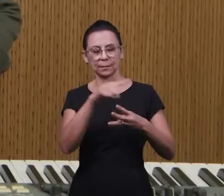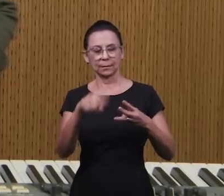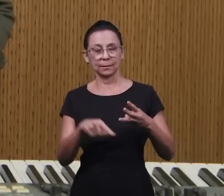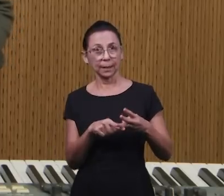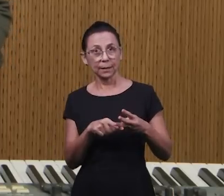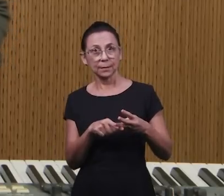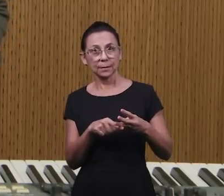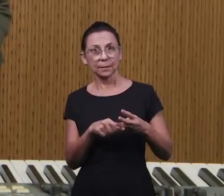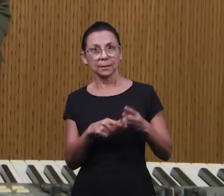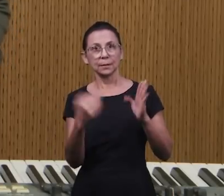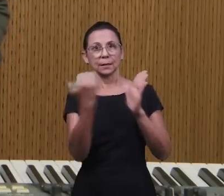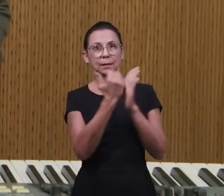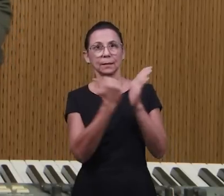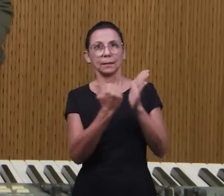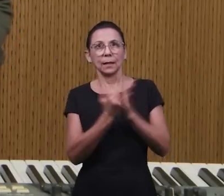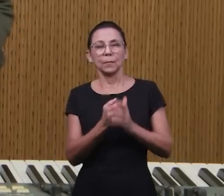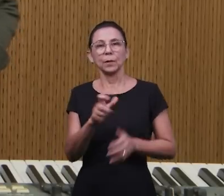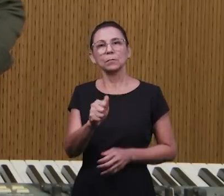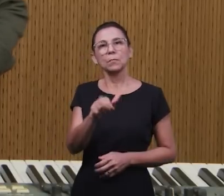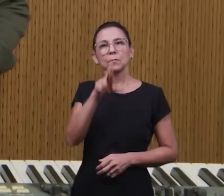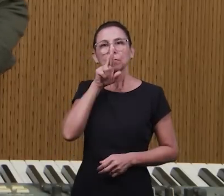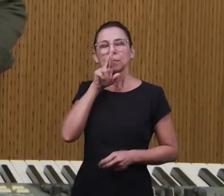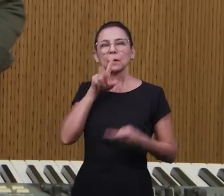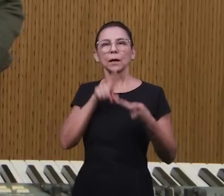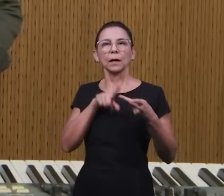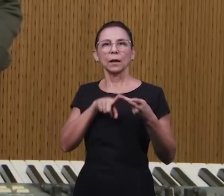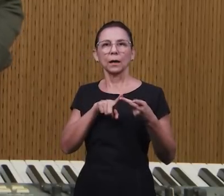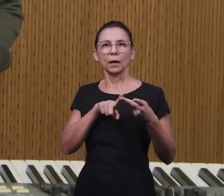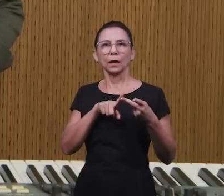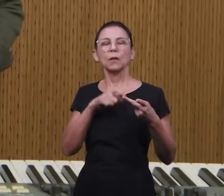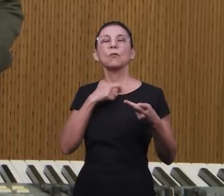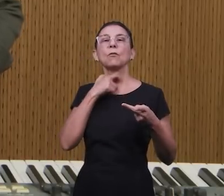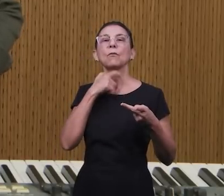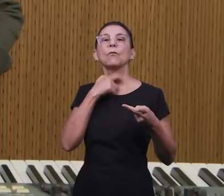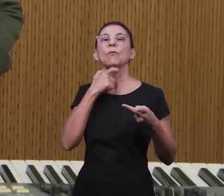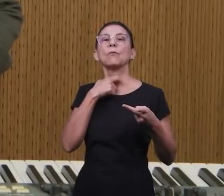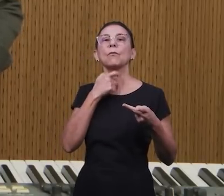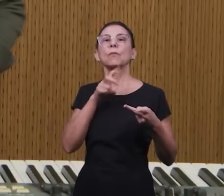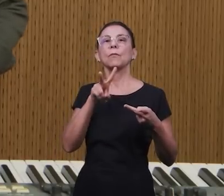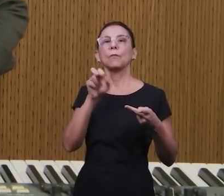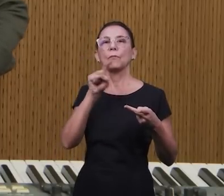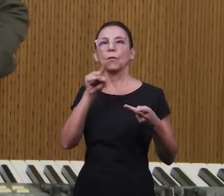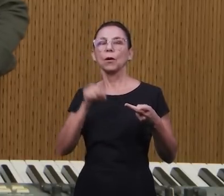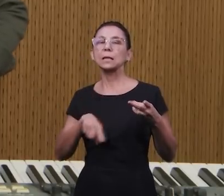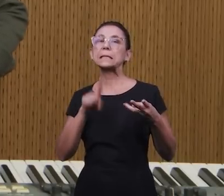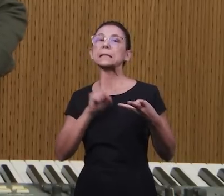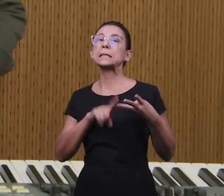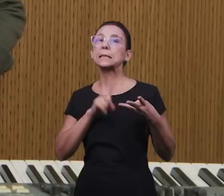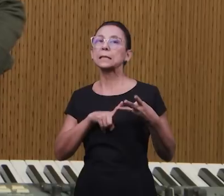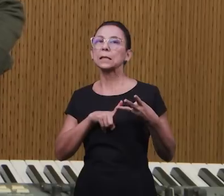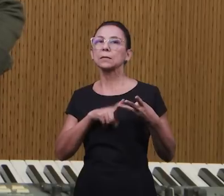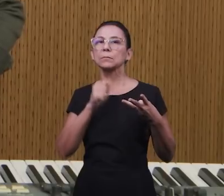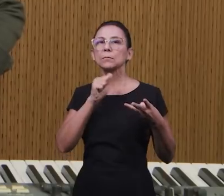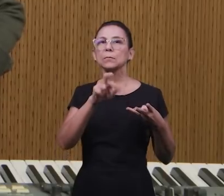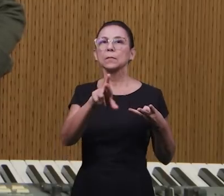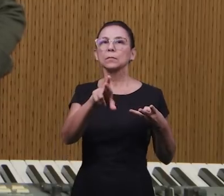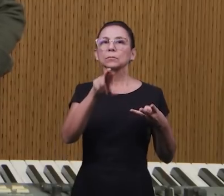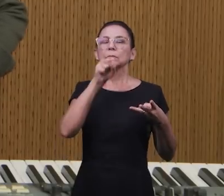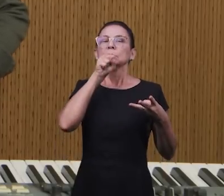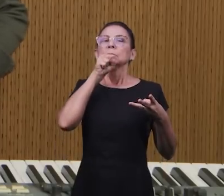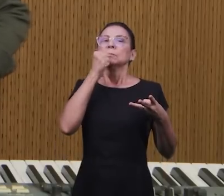etapas: ativação, inspiração, fonação, produção vocal e